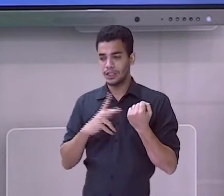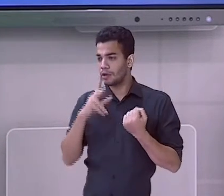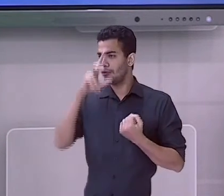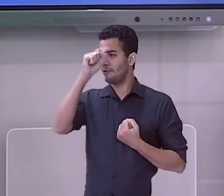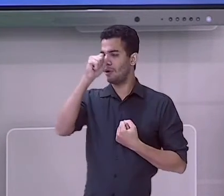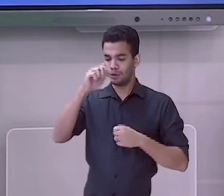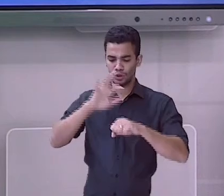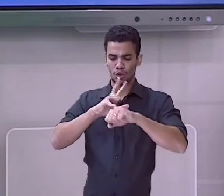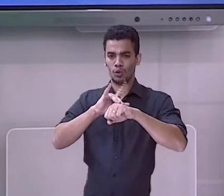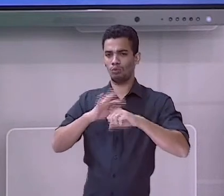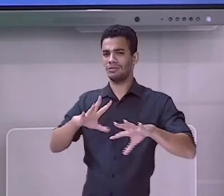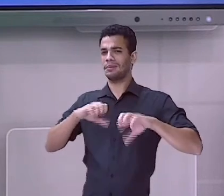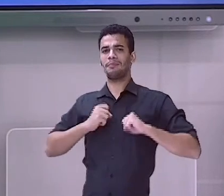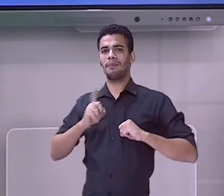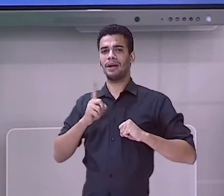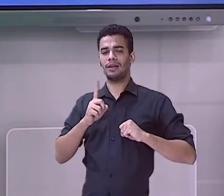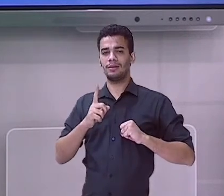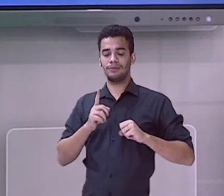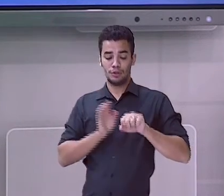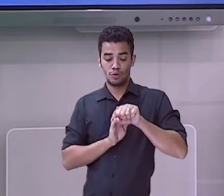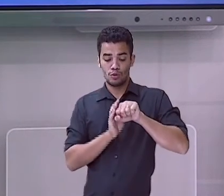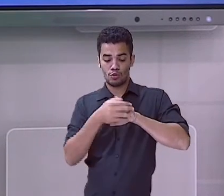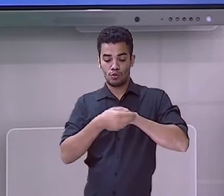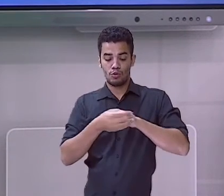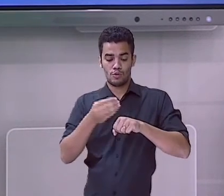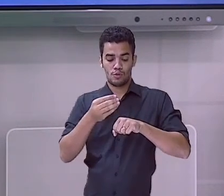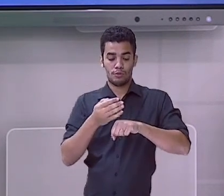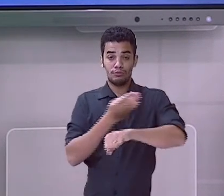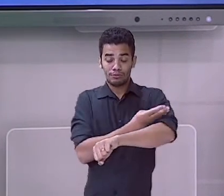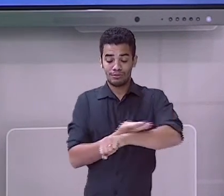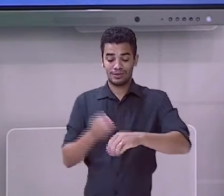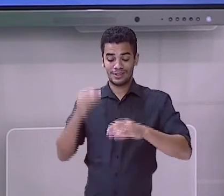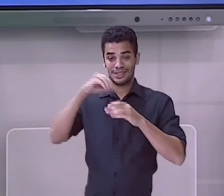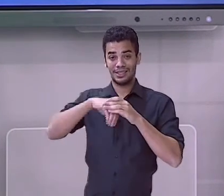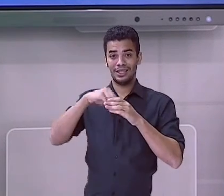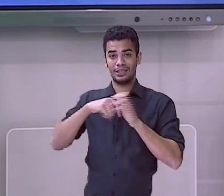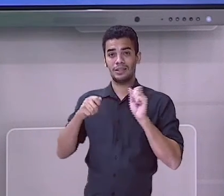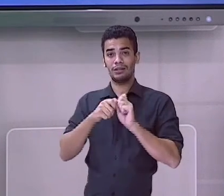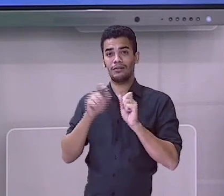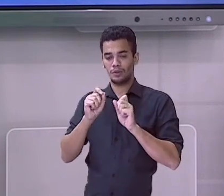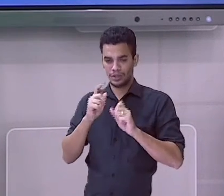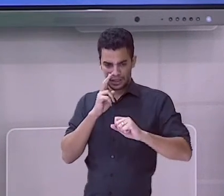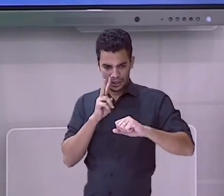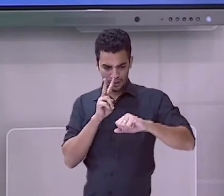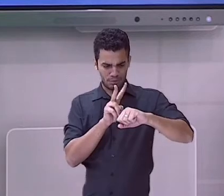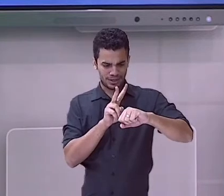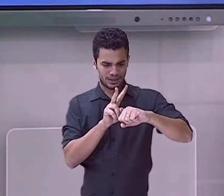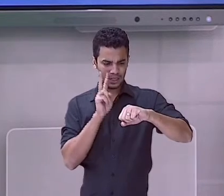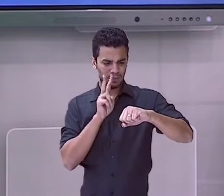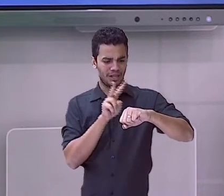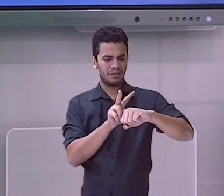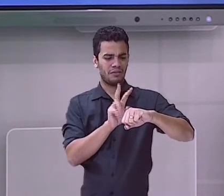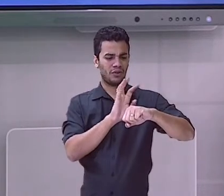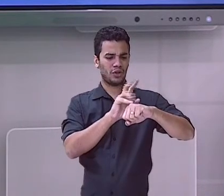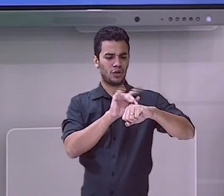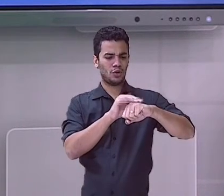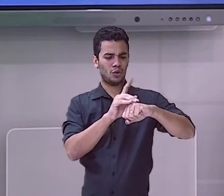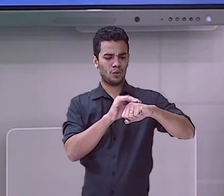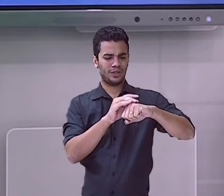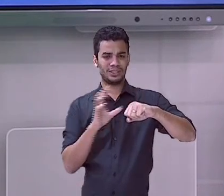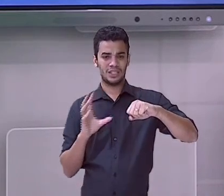Covid. Ah, precisa manter a imunidade, porque o Covid ele se aproveita da baixa imunidade. Então, quem